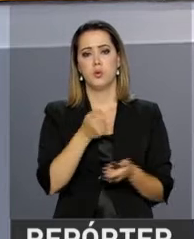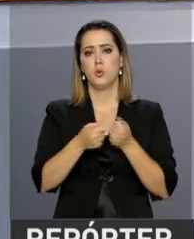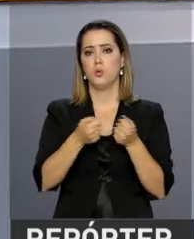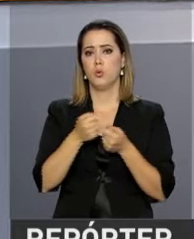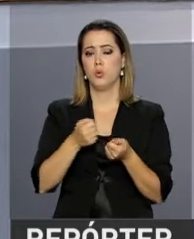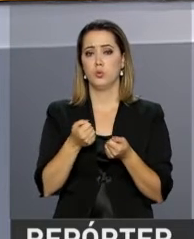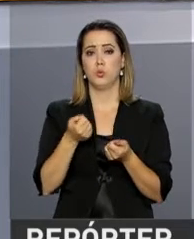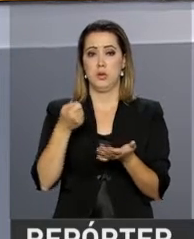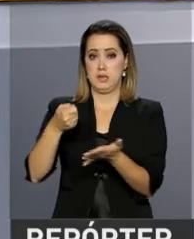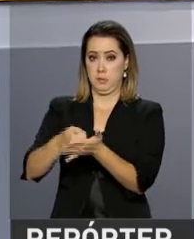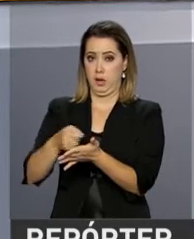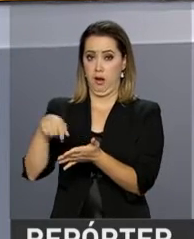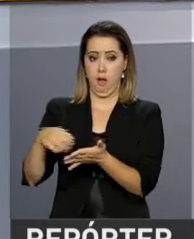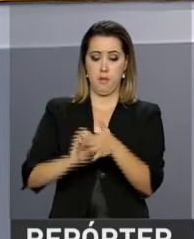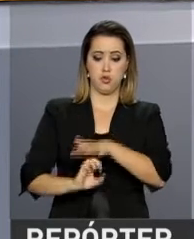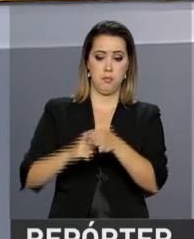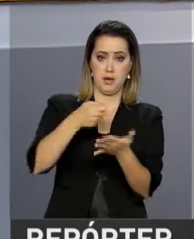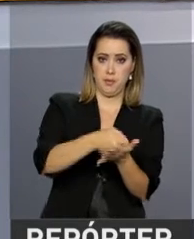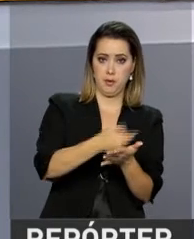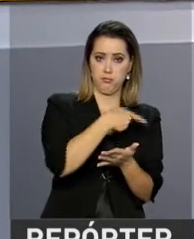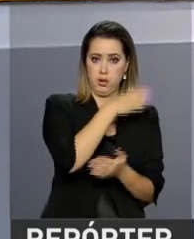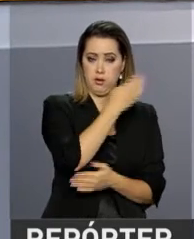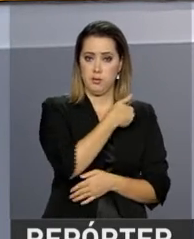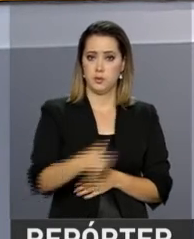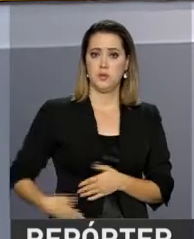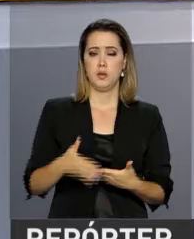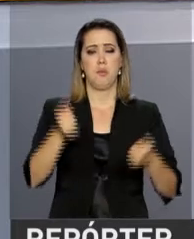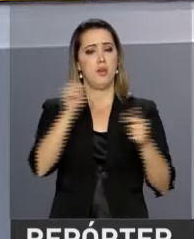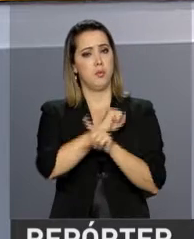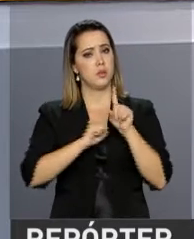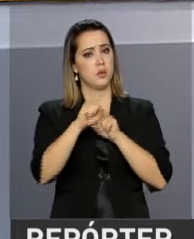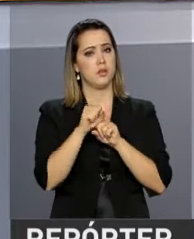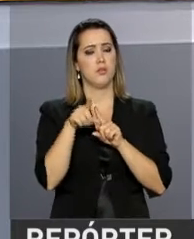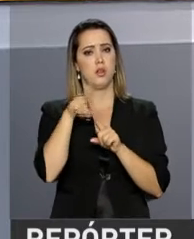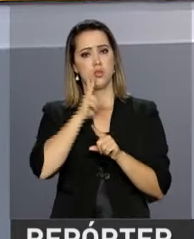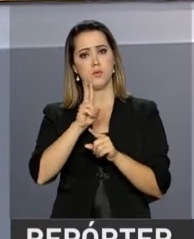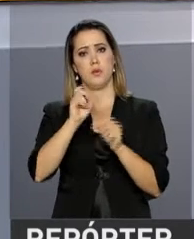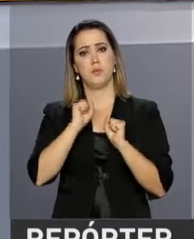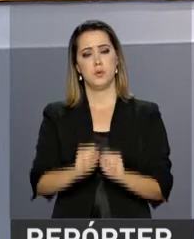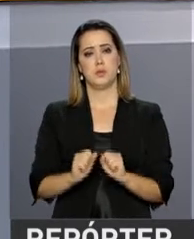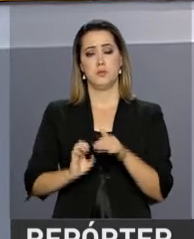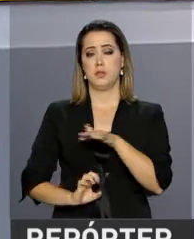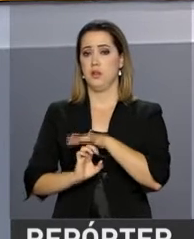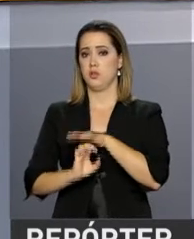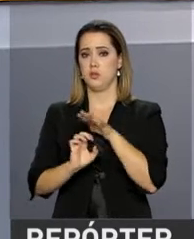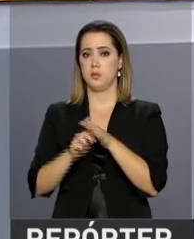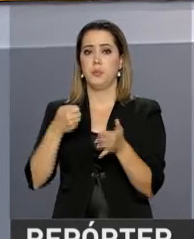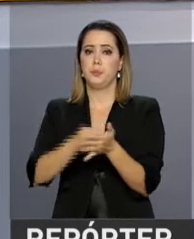dos raios aumenta a contrapartida da mineração para a sociedade e garante mais previsibilidade para as